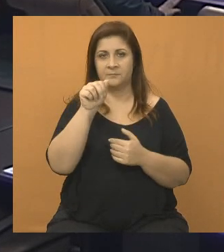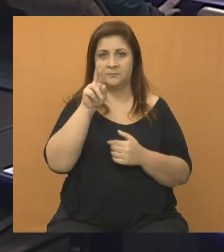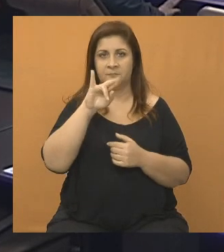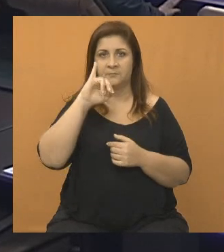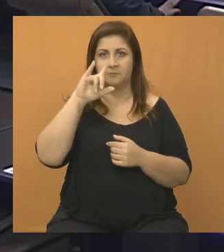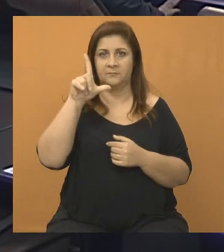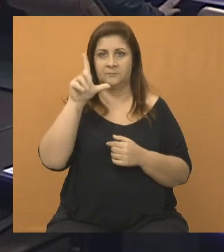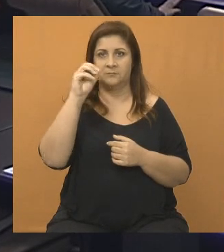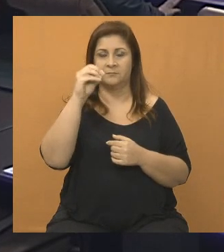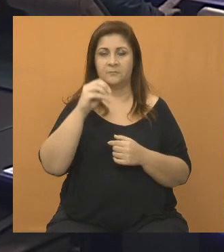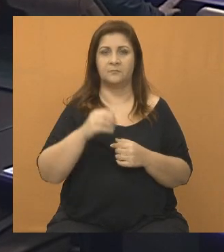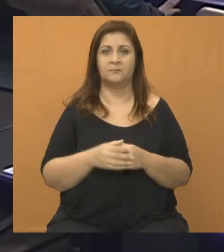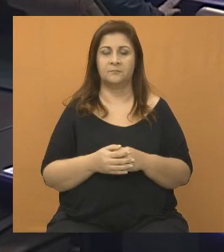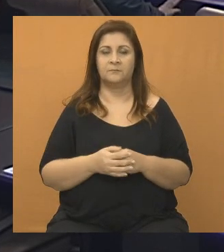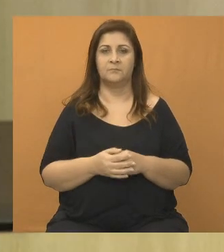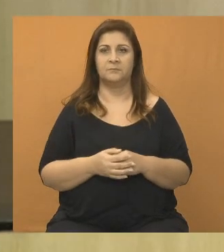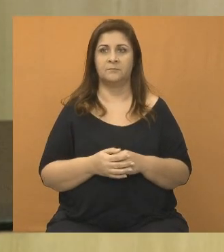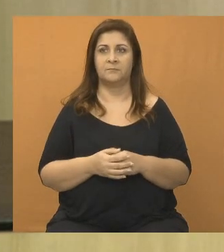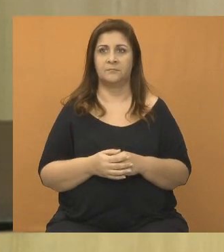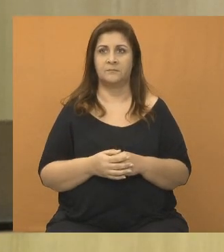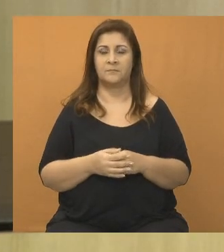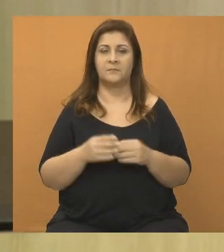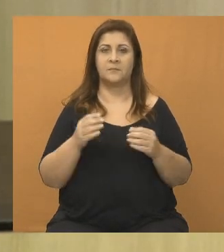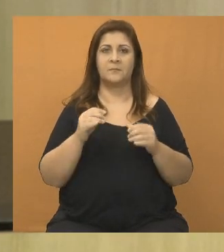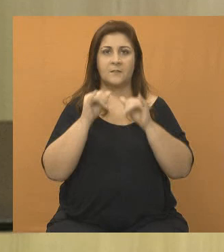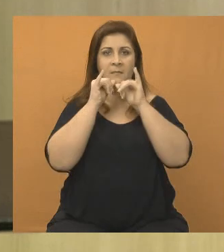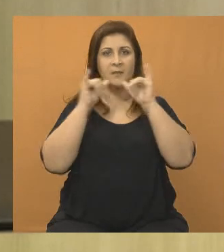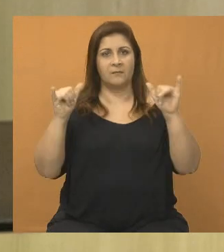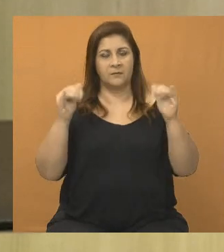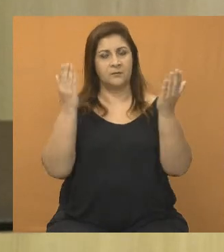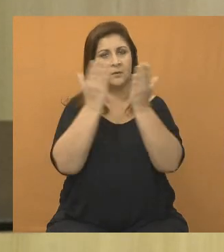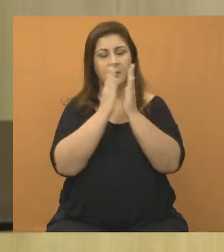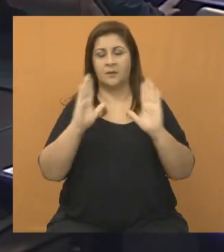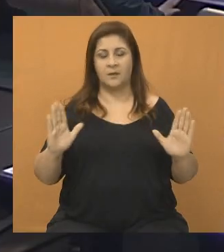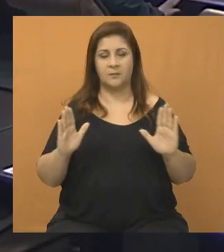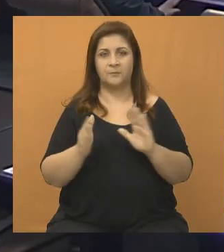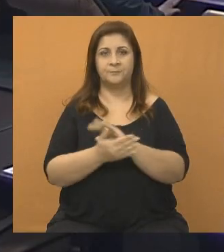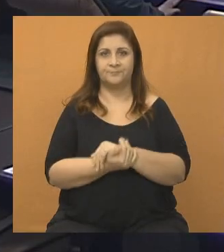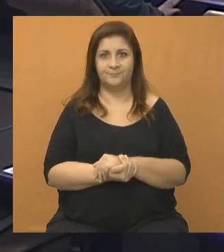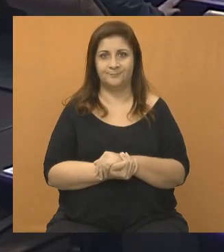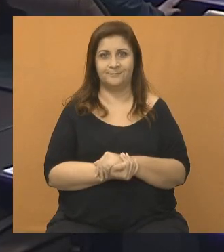também ao Arildo que esteve com nós até no finalzinho aqui. E declaro encerrado a audiência pública.